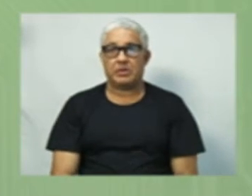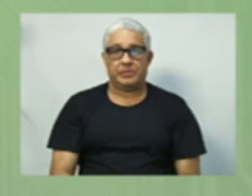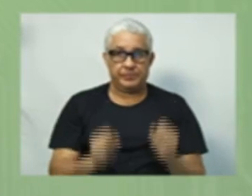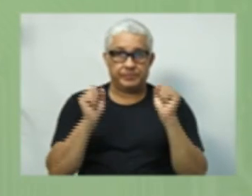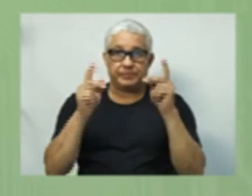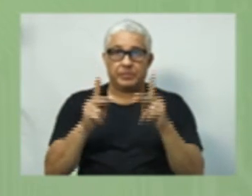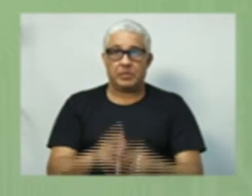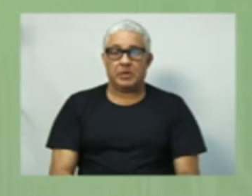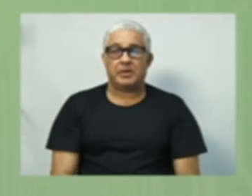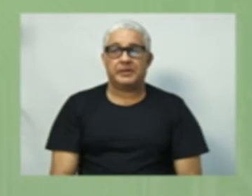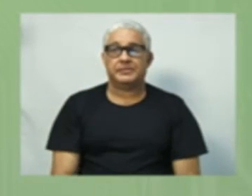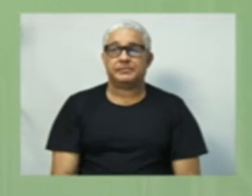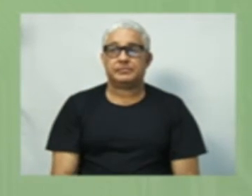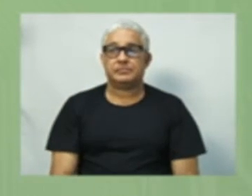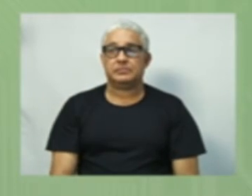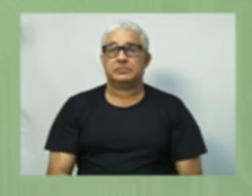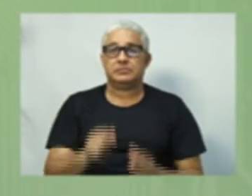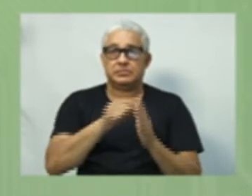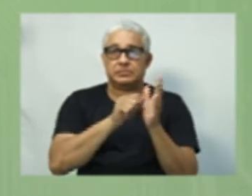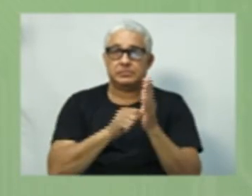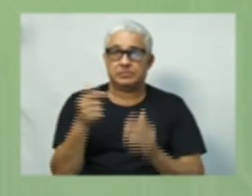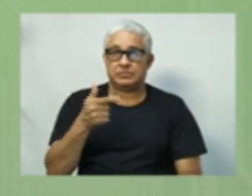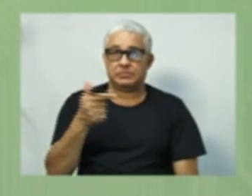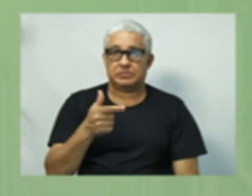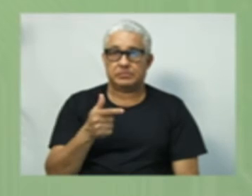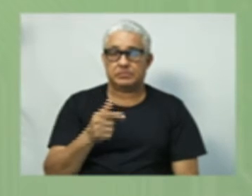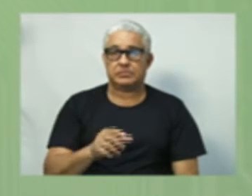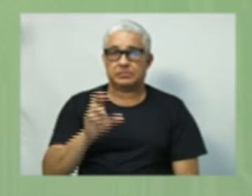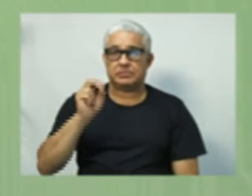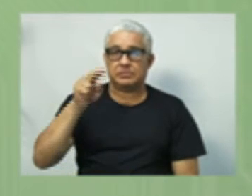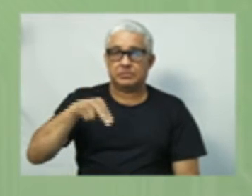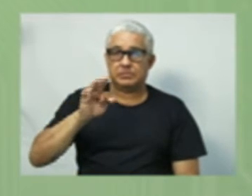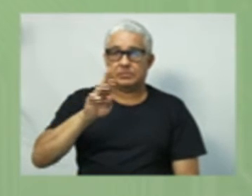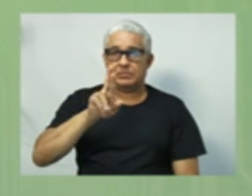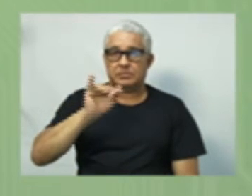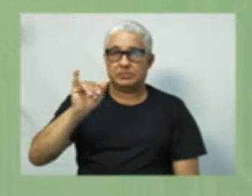Ok? Portanto, artigo 22, o contribuinte